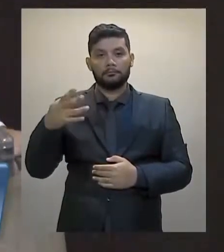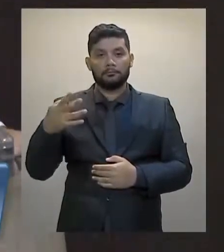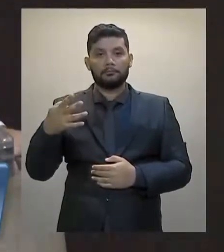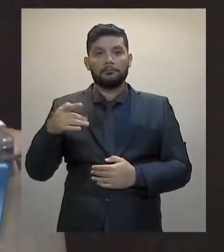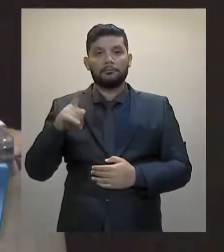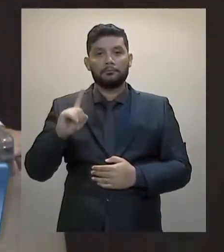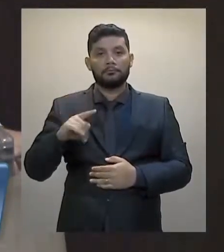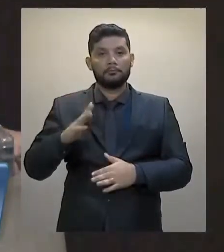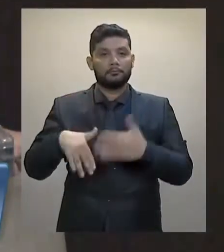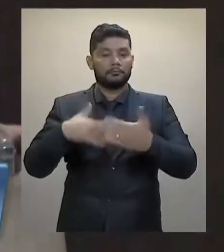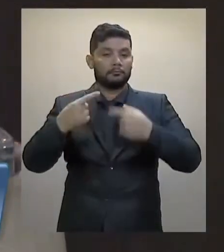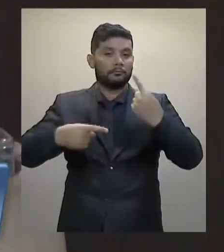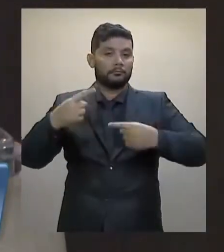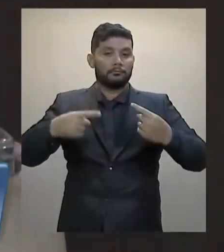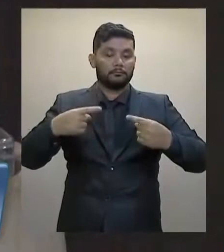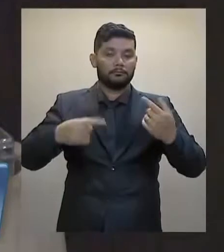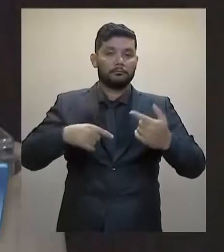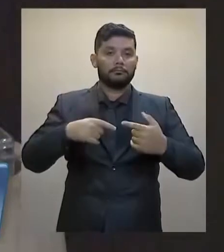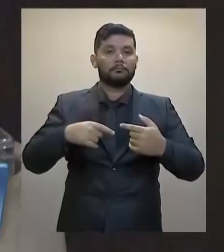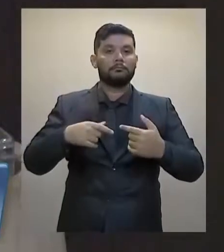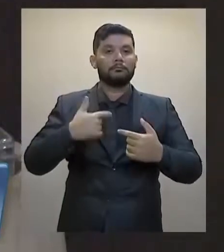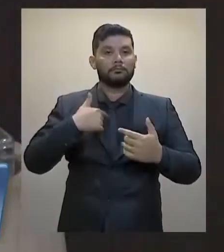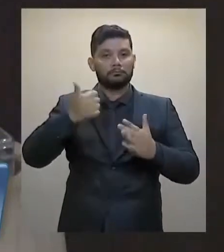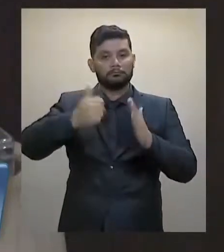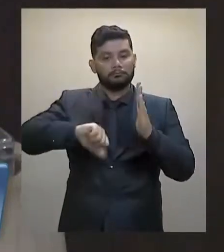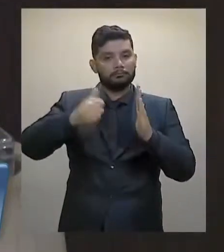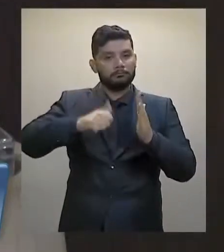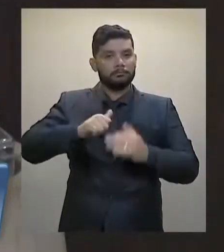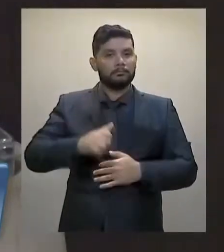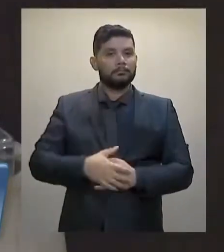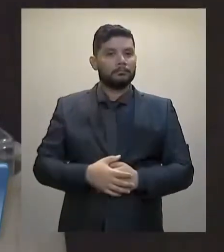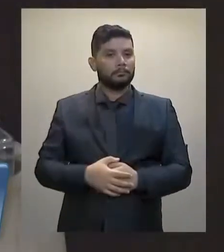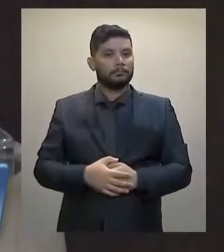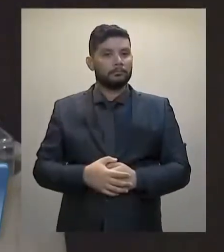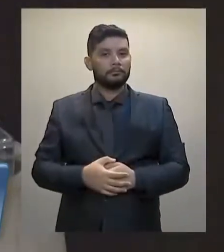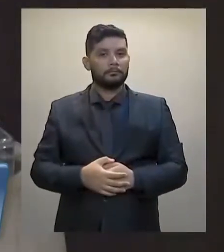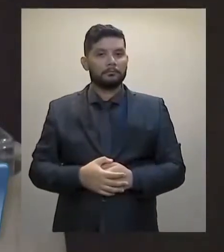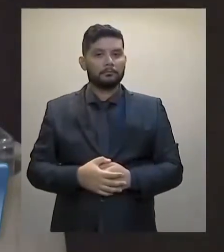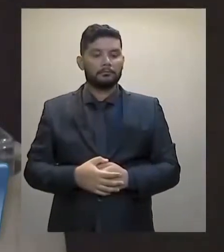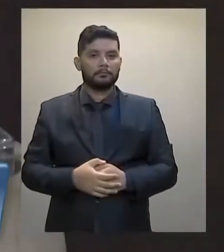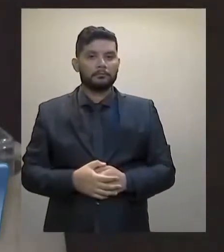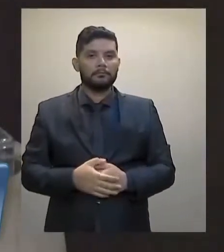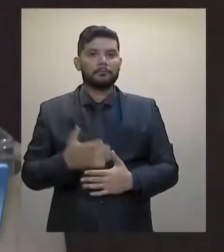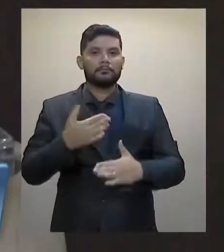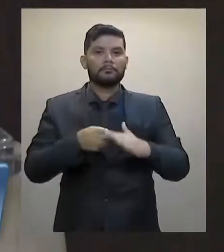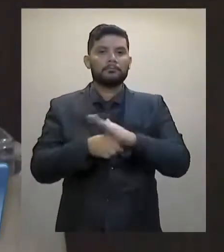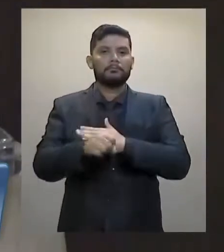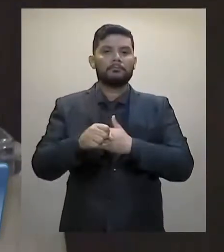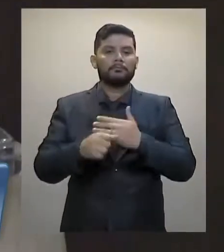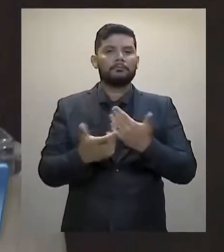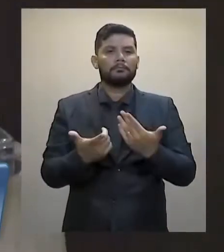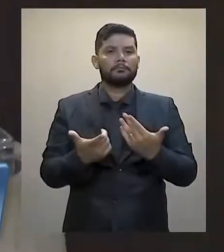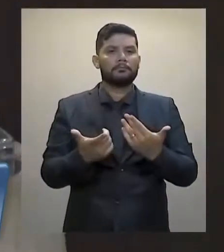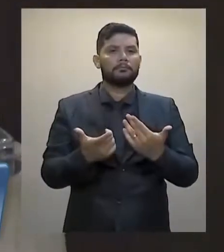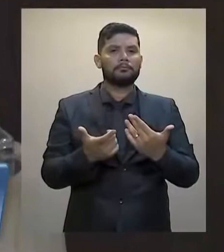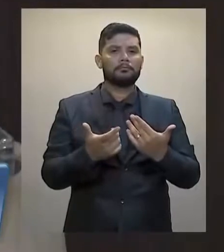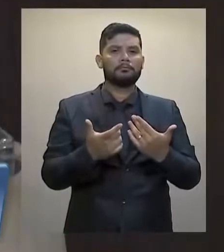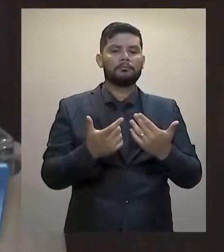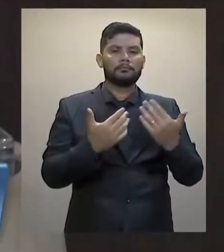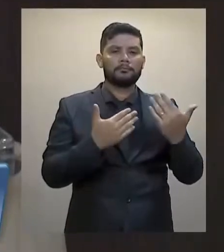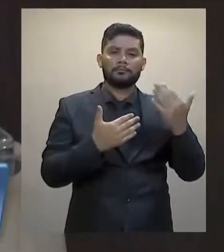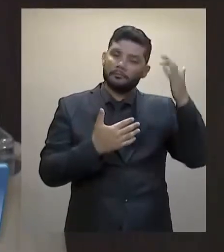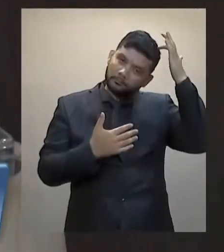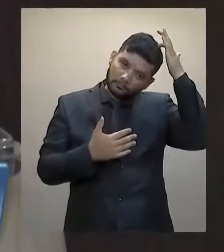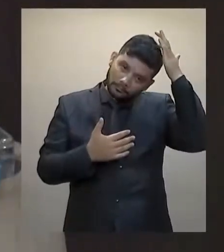de políticas sociais. Sou analista de políticas sociais. Sou lotado no Departamento